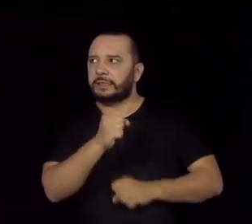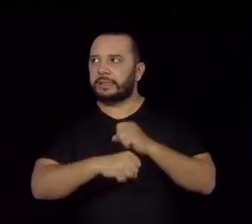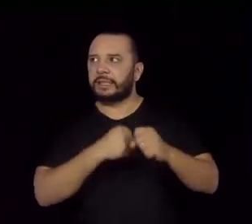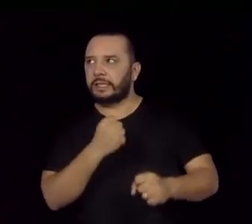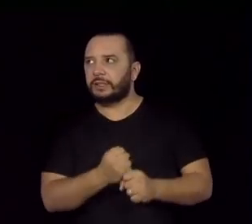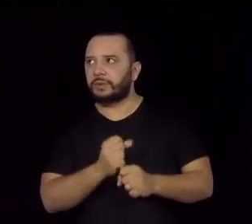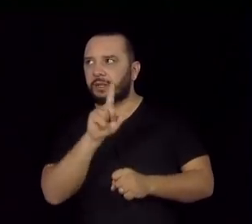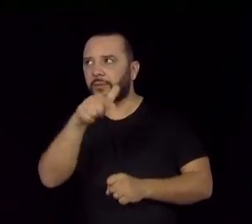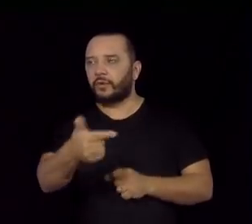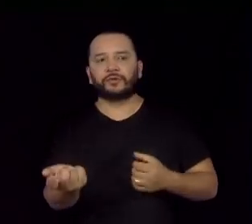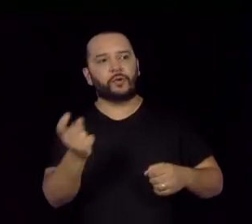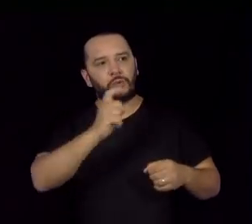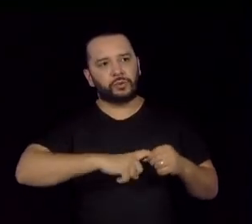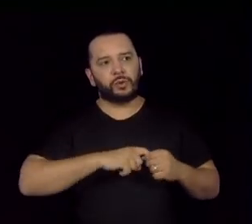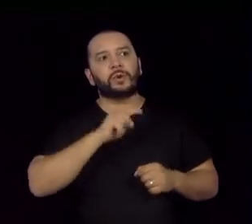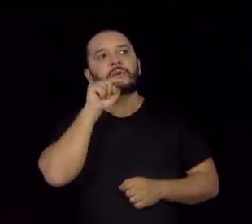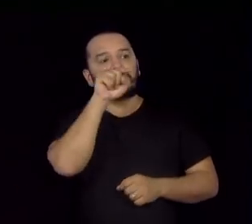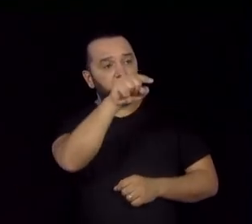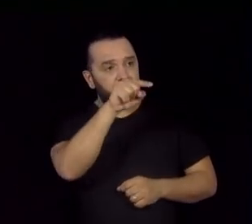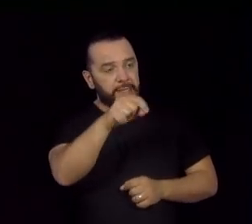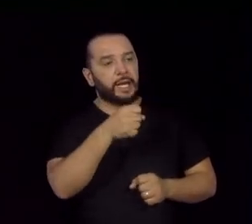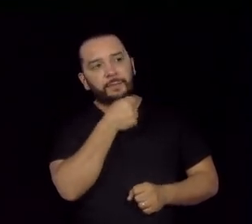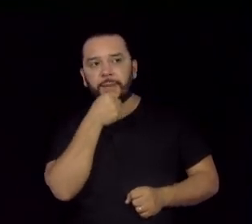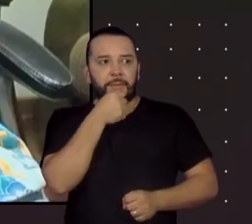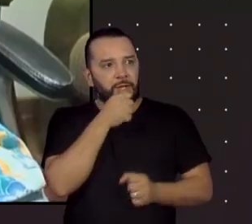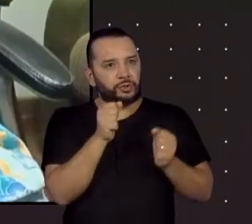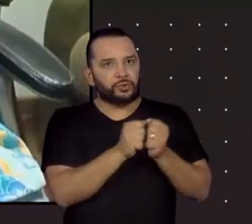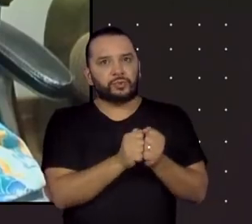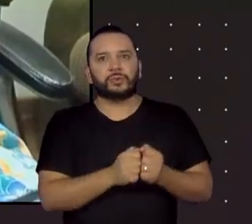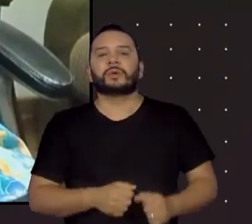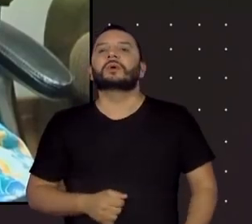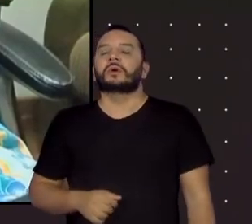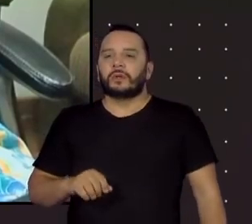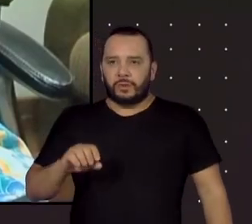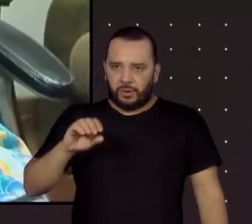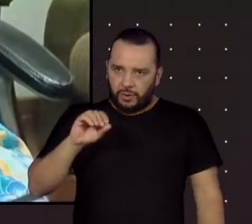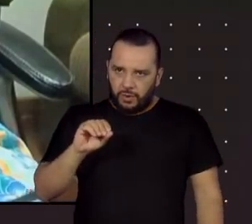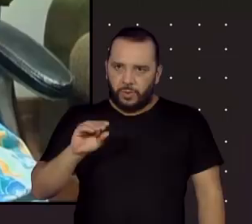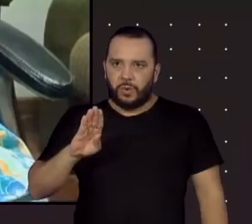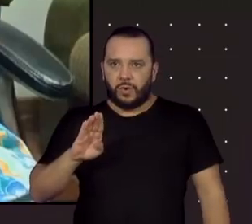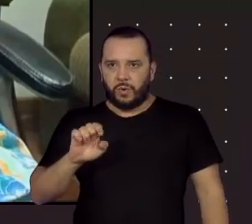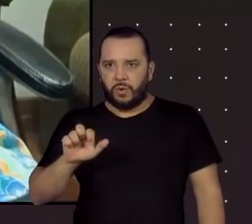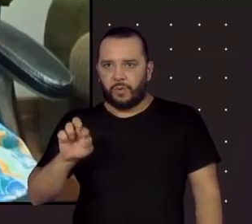2000 e você foi se apresentar, foi cantar com eles. Oberdan foi um amigo